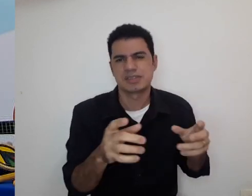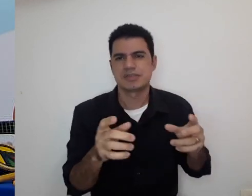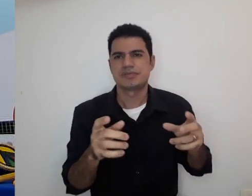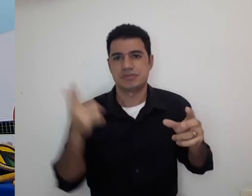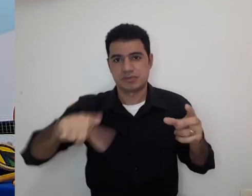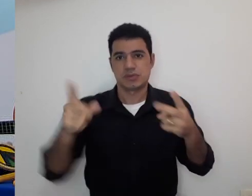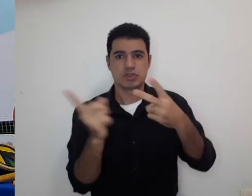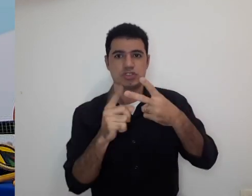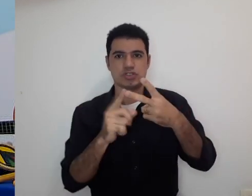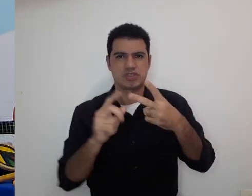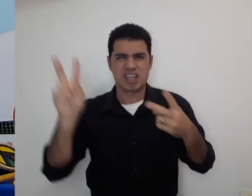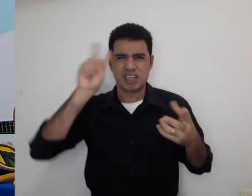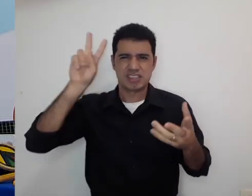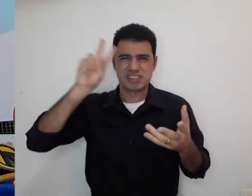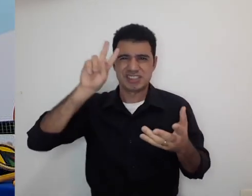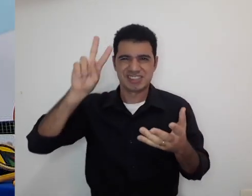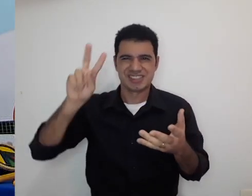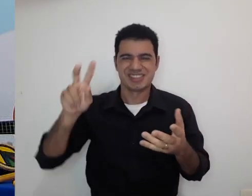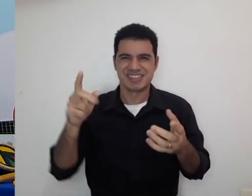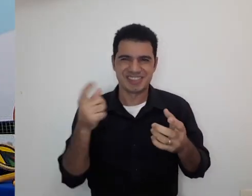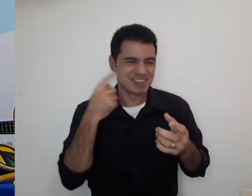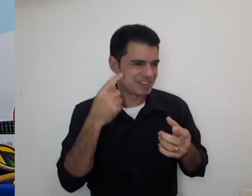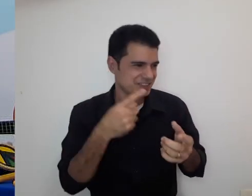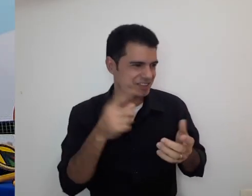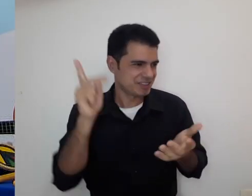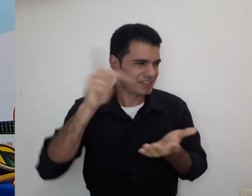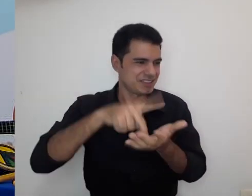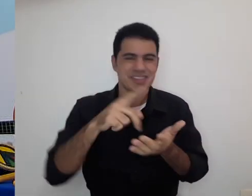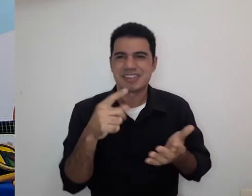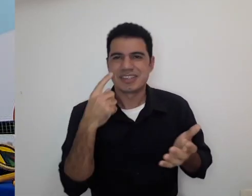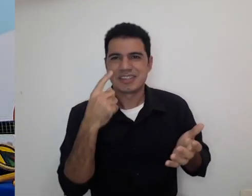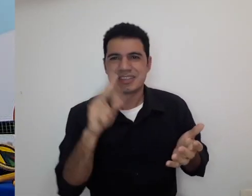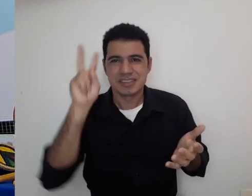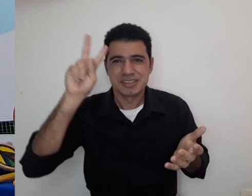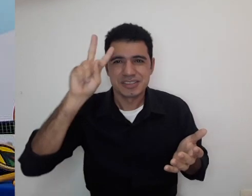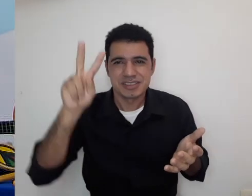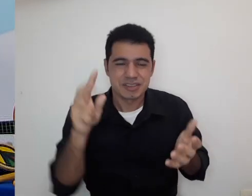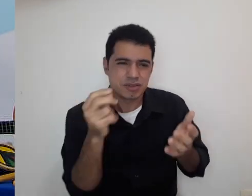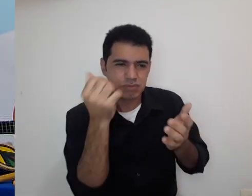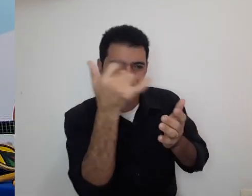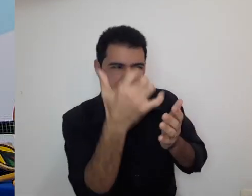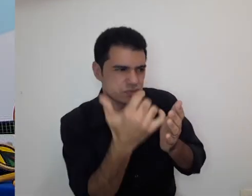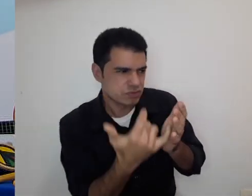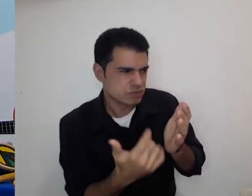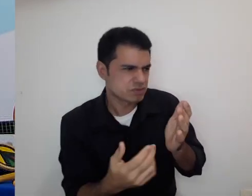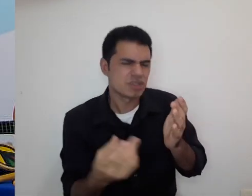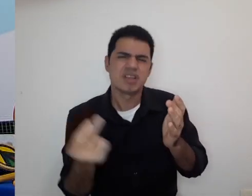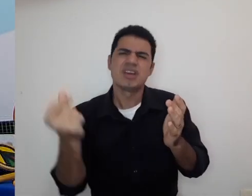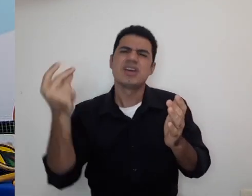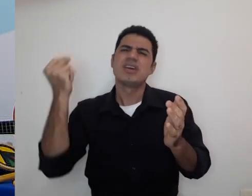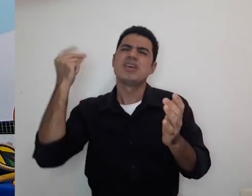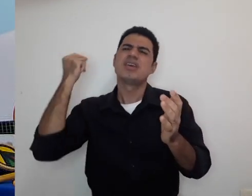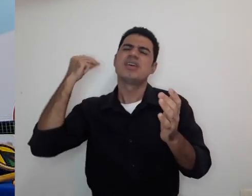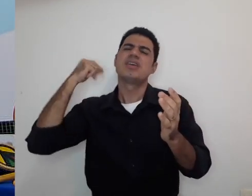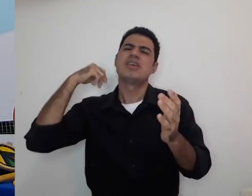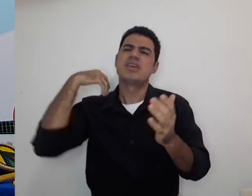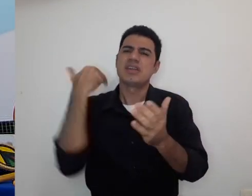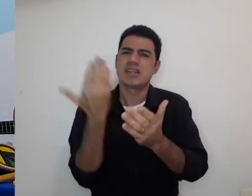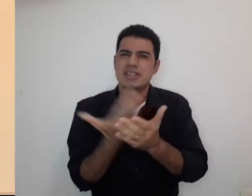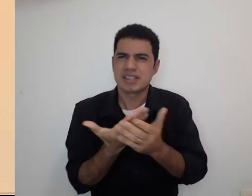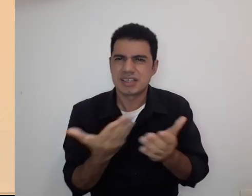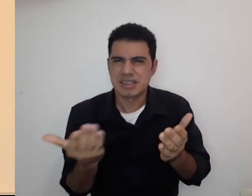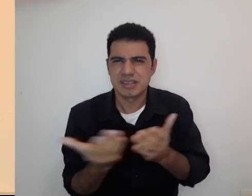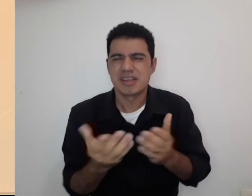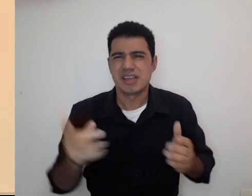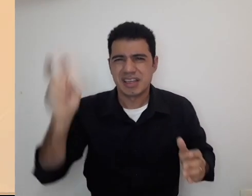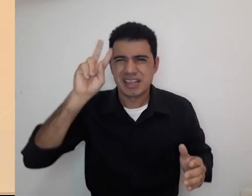em quadrinhos. Essa aqui eu achei excelente, né, e bem baratinho. Conta desde a época das cavernas,